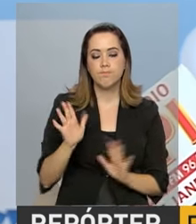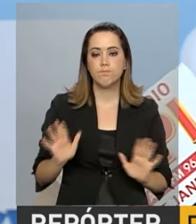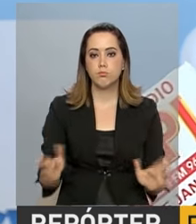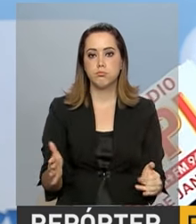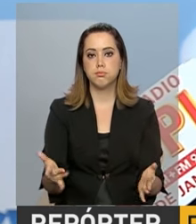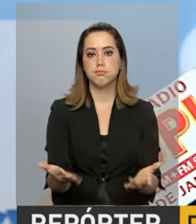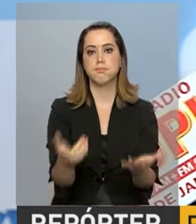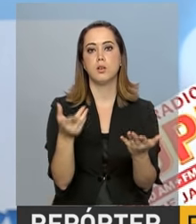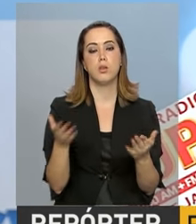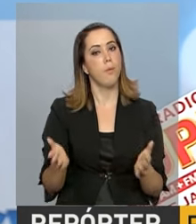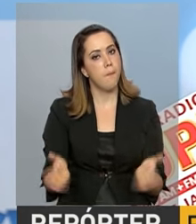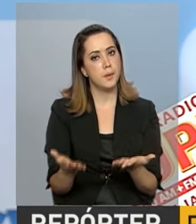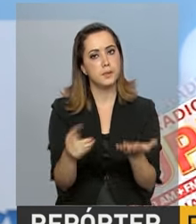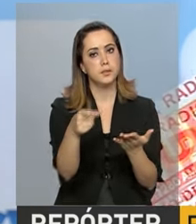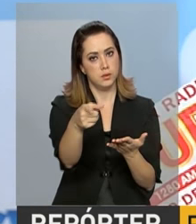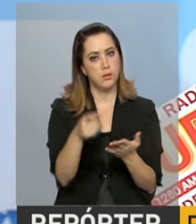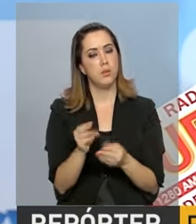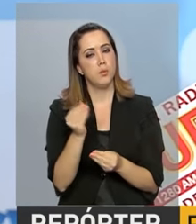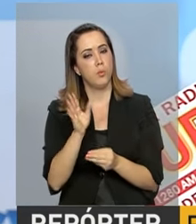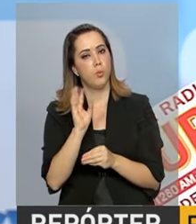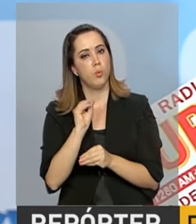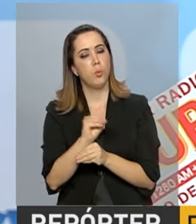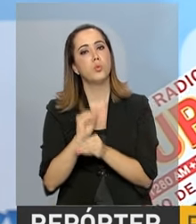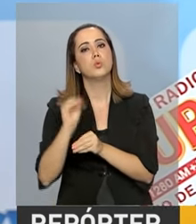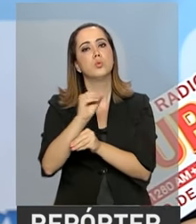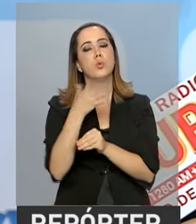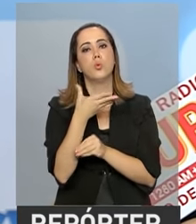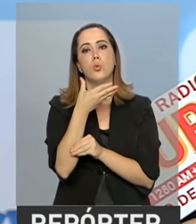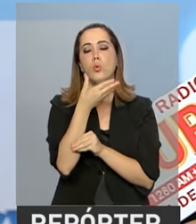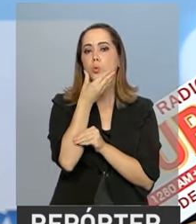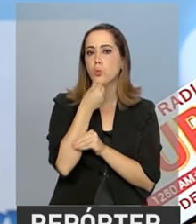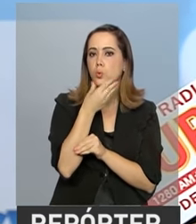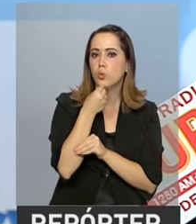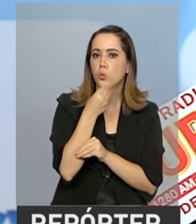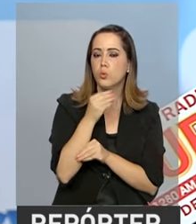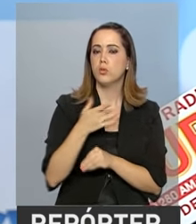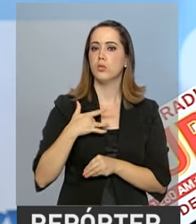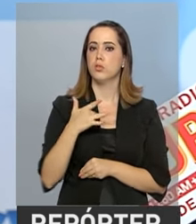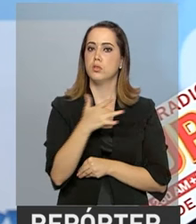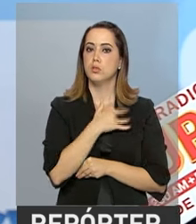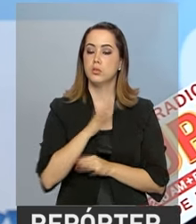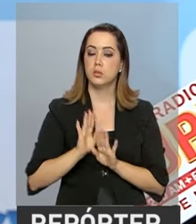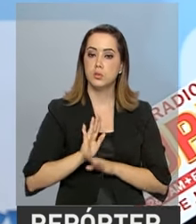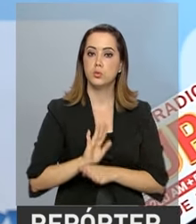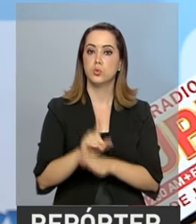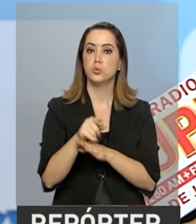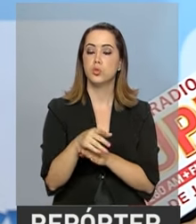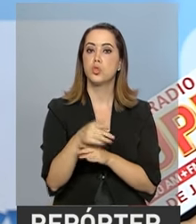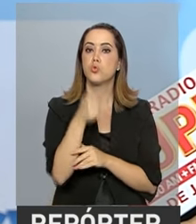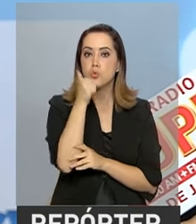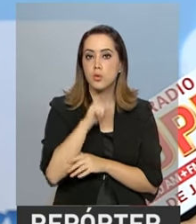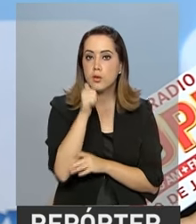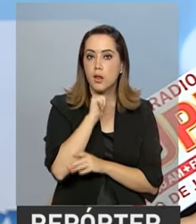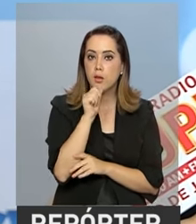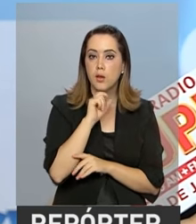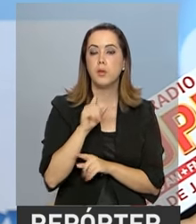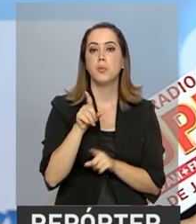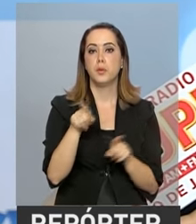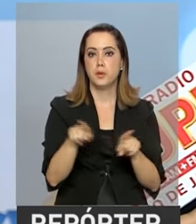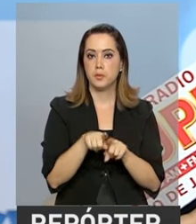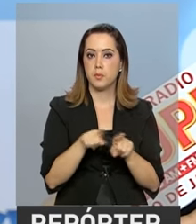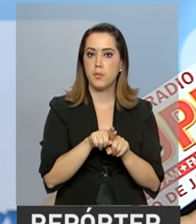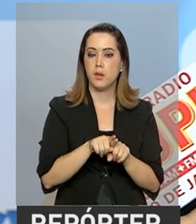os homens a fazer saúde preventiva, acompanhando as suas esposas ao pré-natal, neste momento, que é o momento em que eles mais